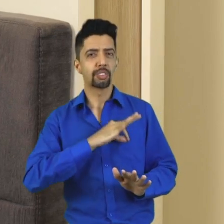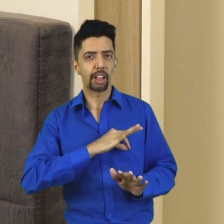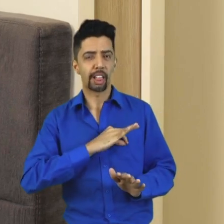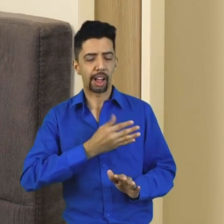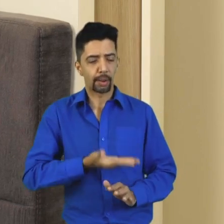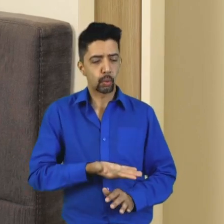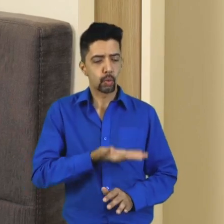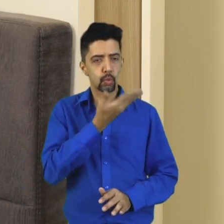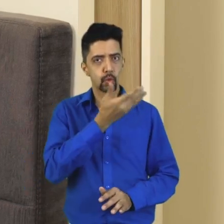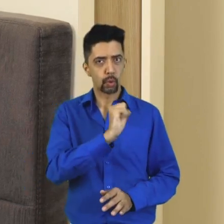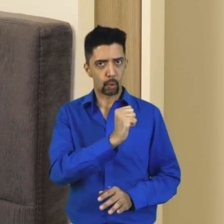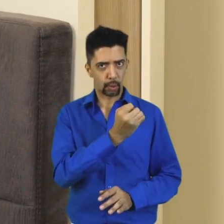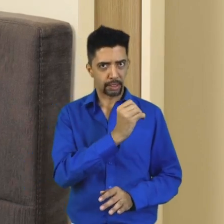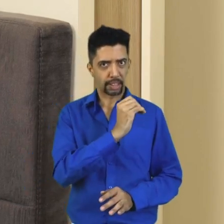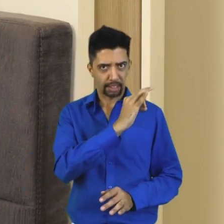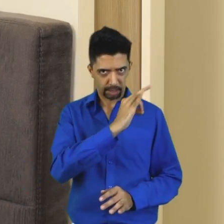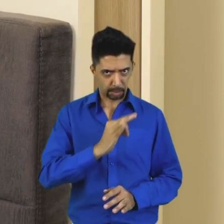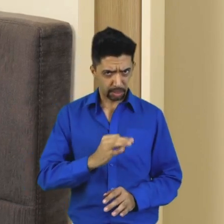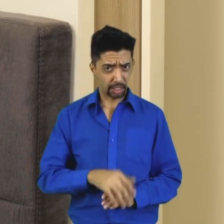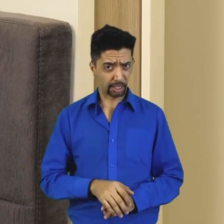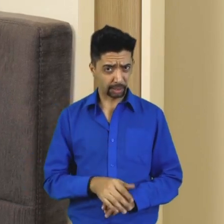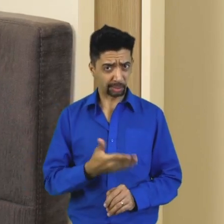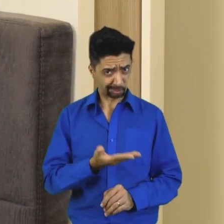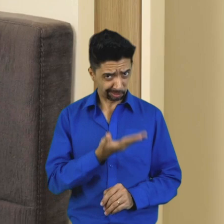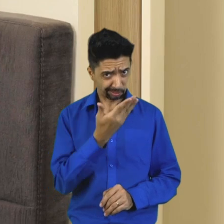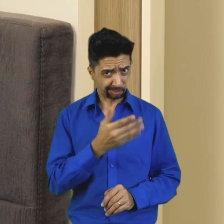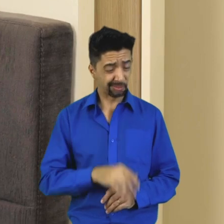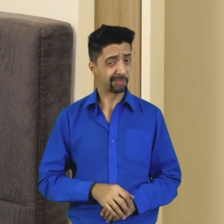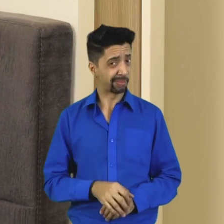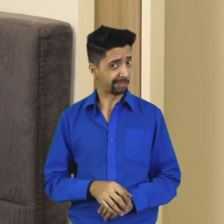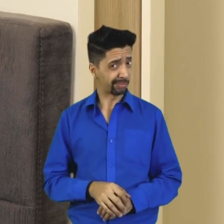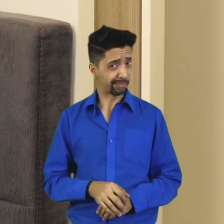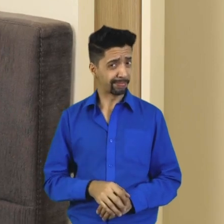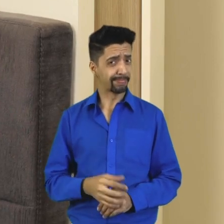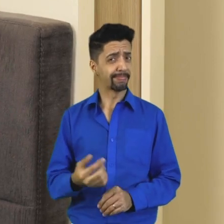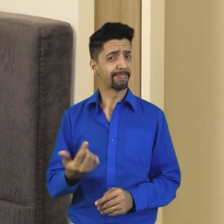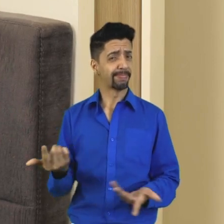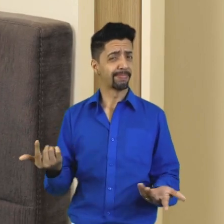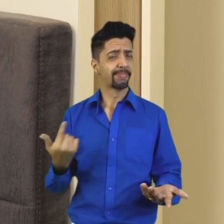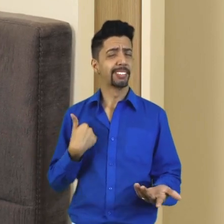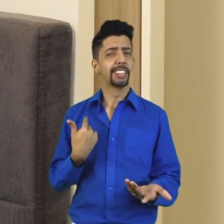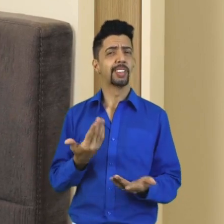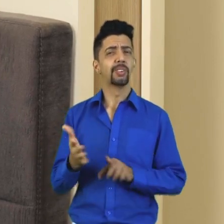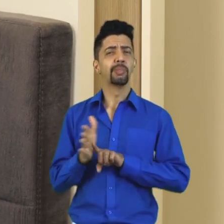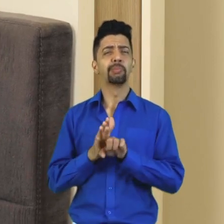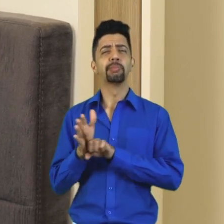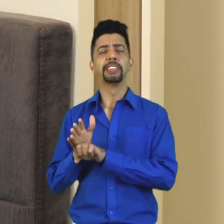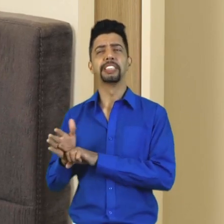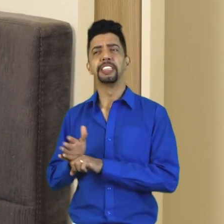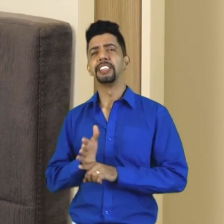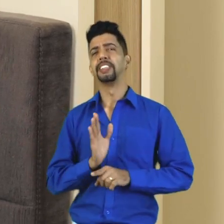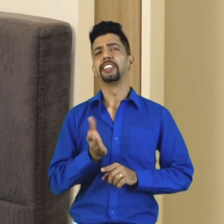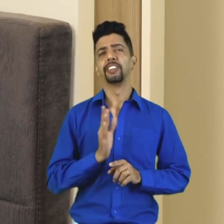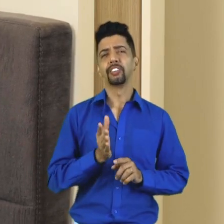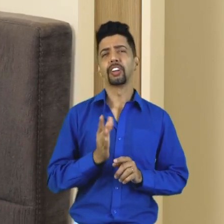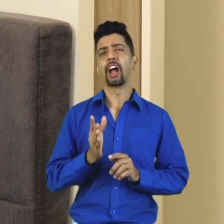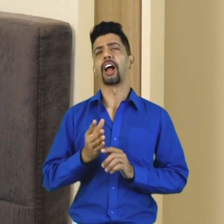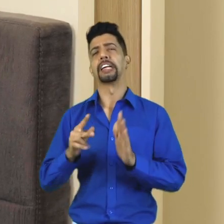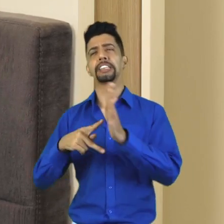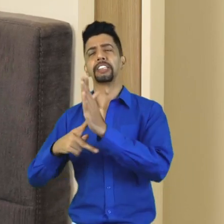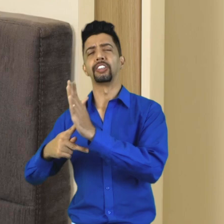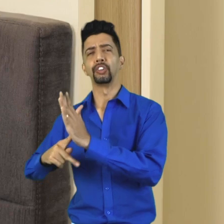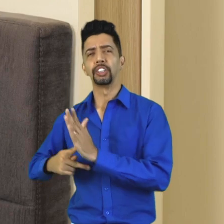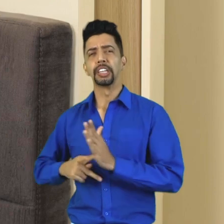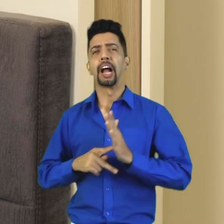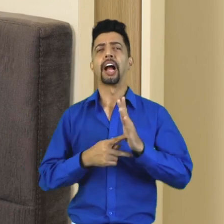Eu posso afirmar, nos últimos 5 anos, os dissídios das categorias, os aumentos salariais, seja da